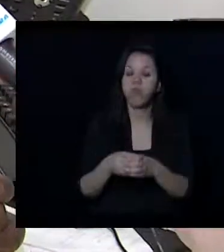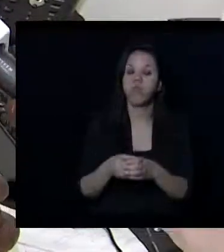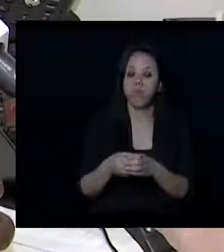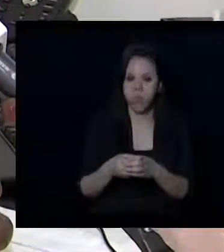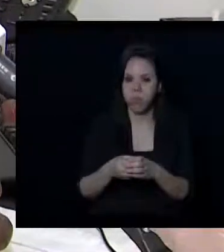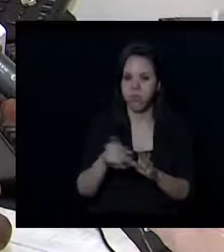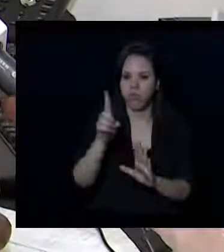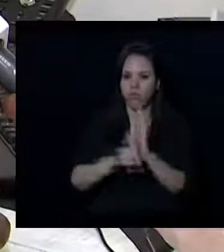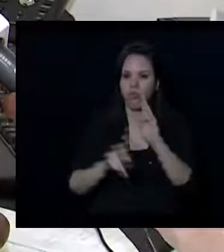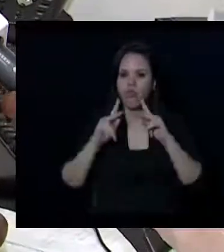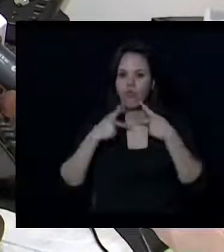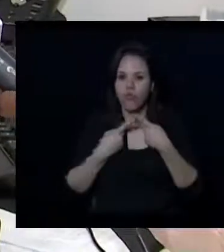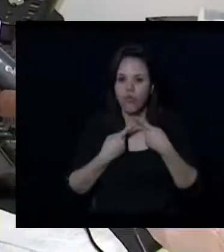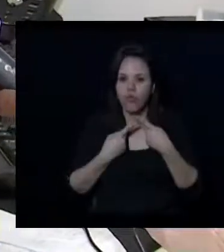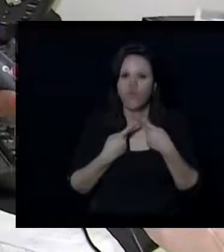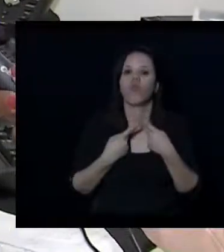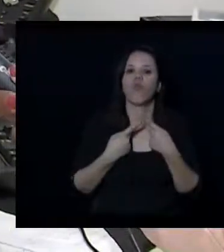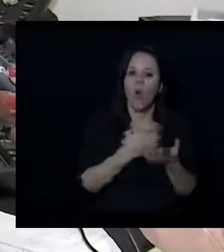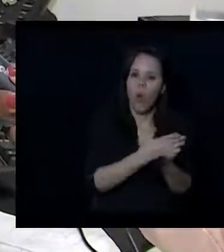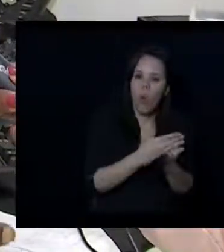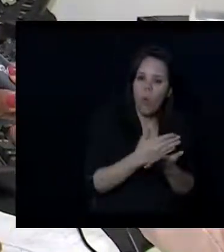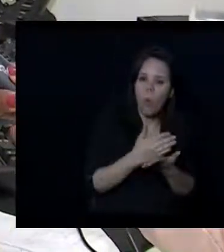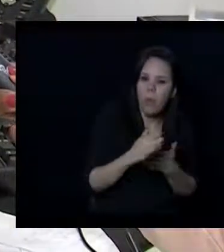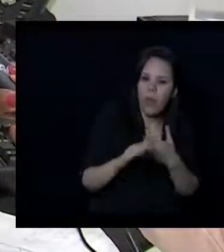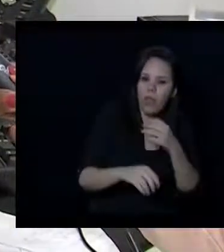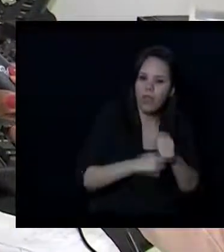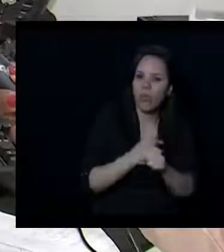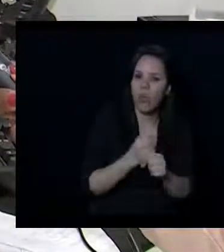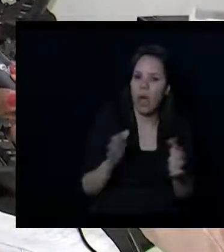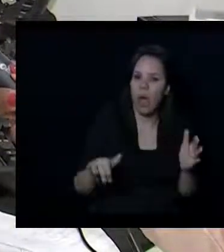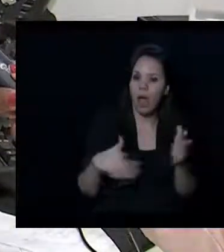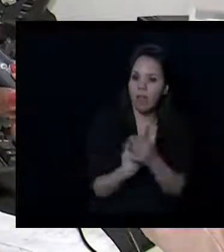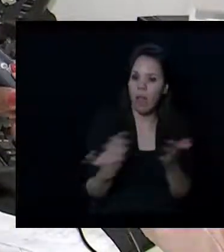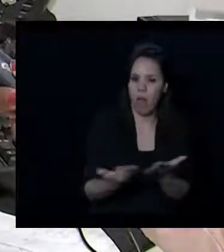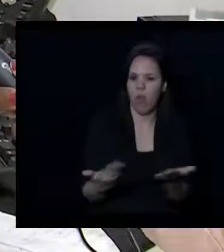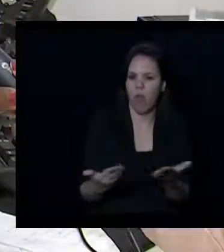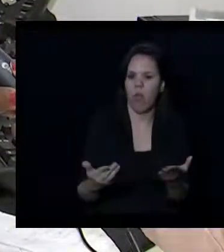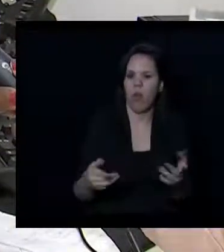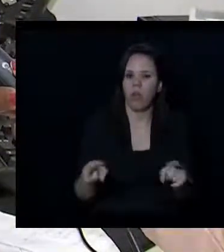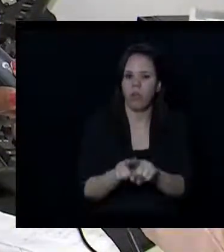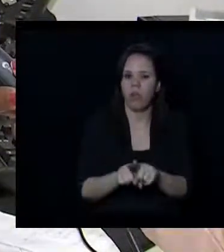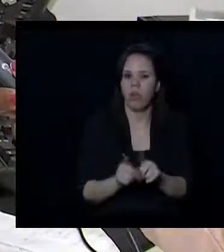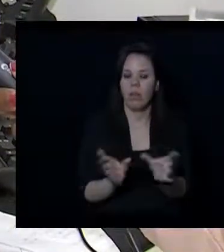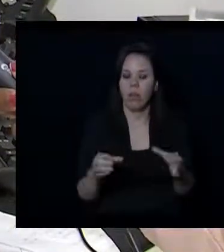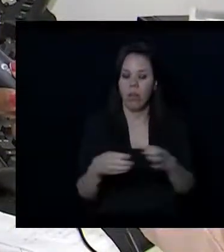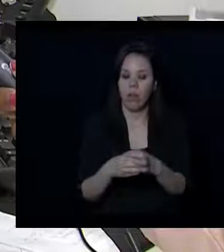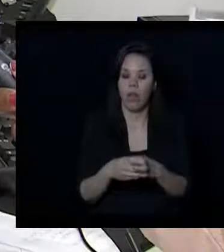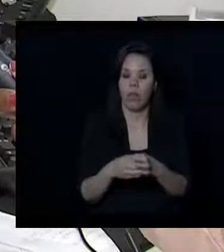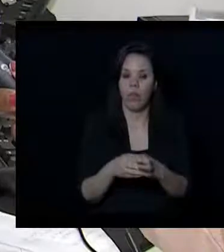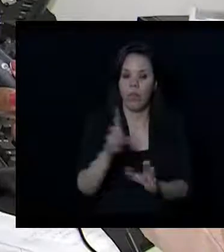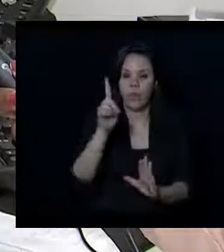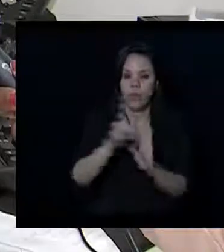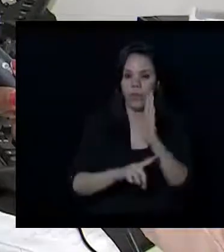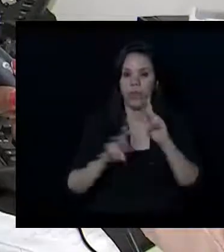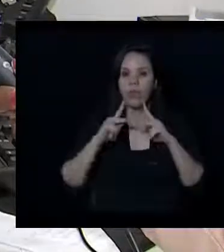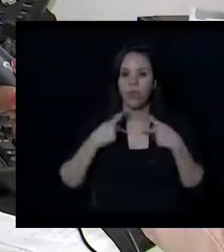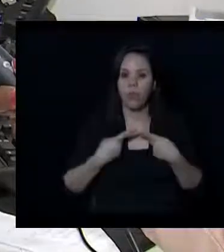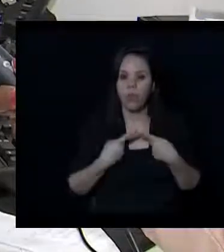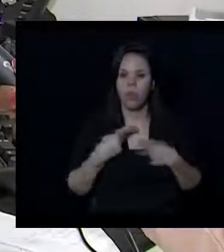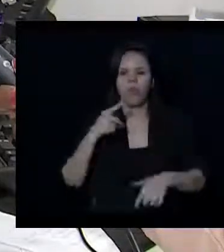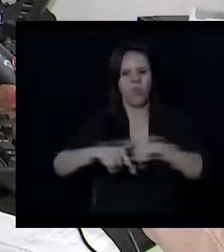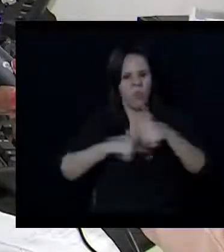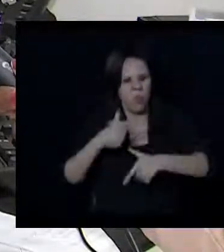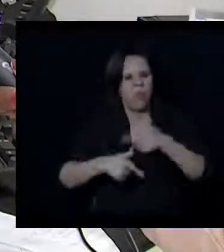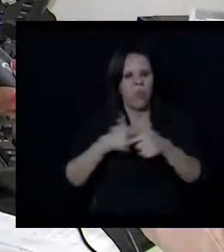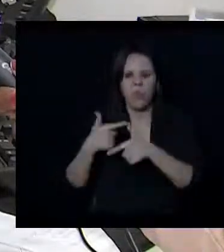6 meses do ano. Nós tivemos um semestre, embora quando a Comissão de Direitos Humanos trabalha muito, é porque o